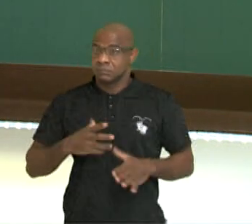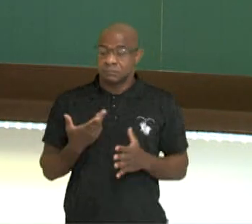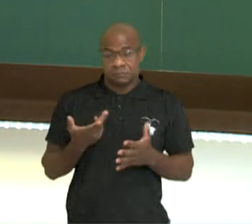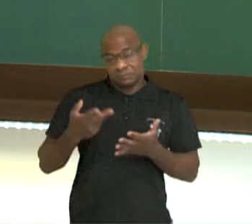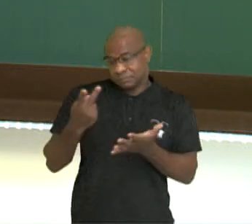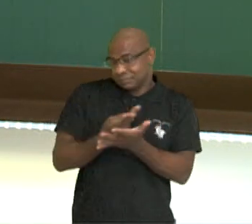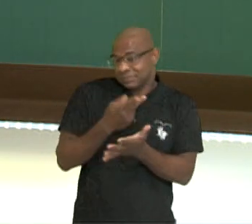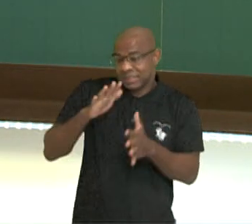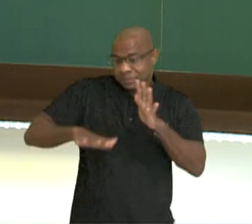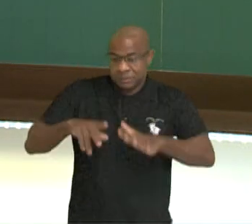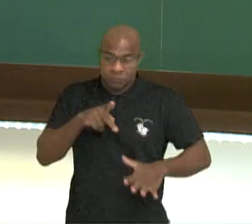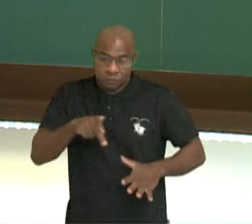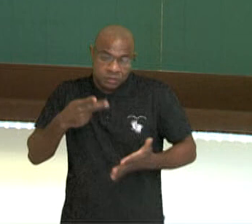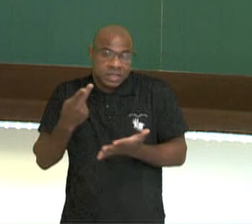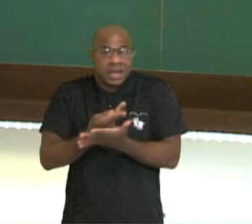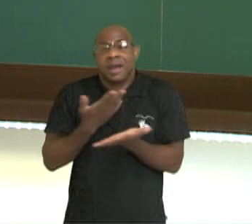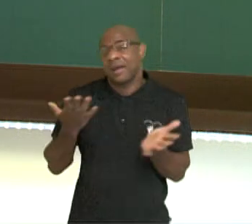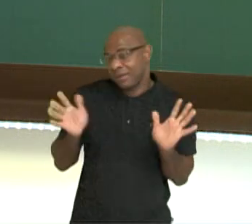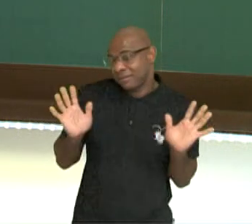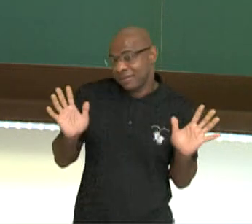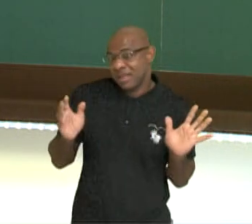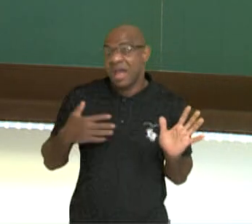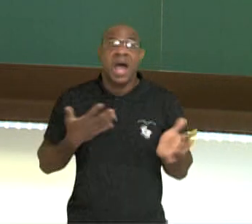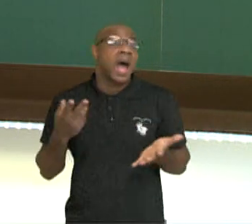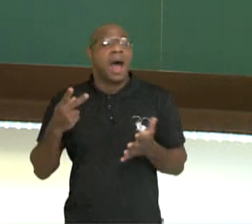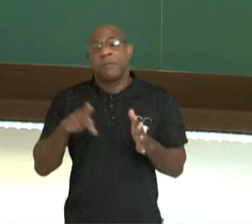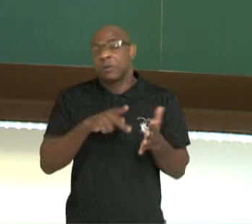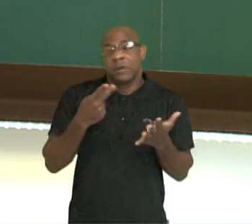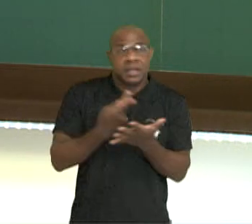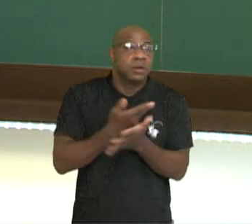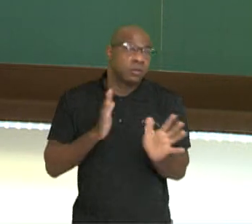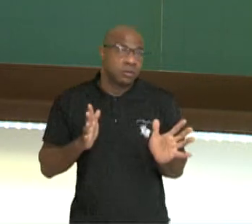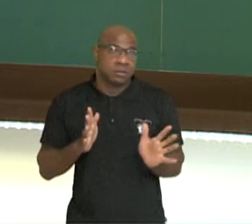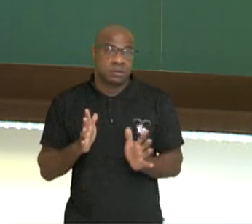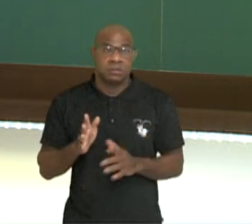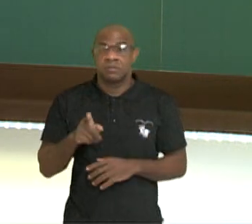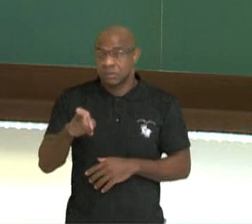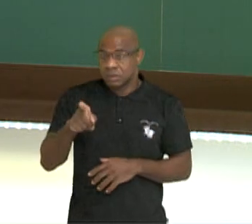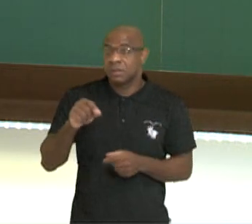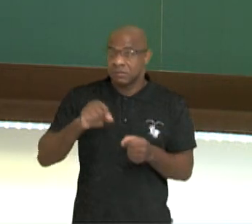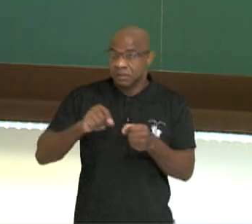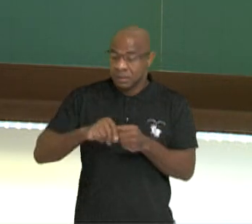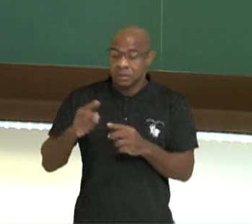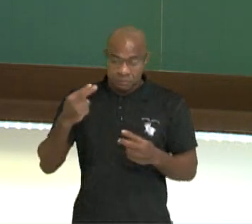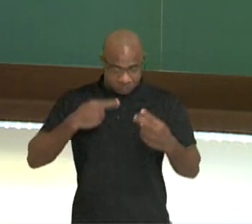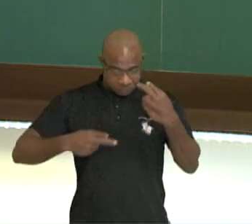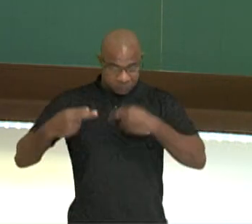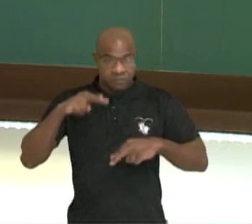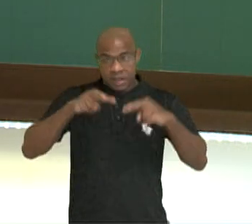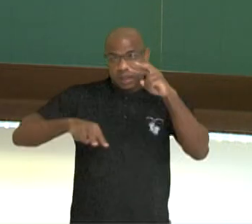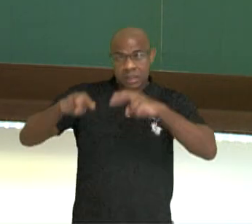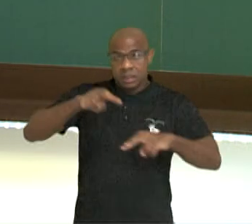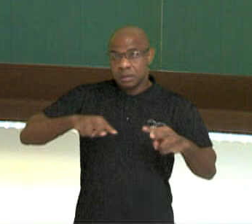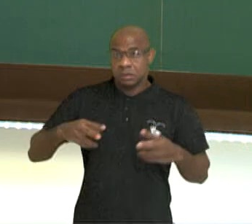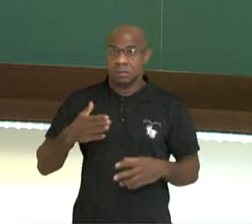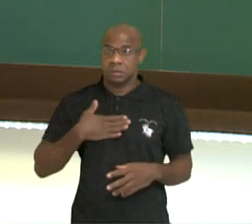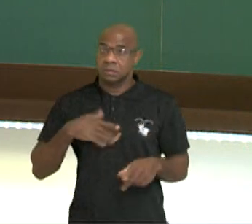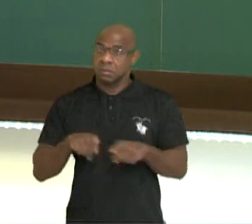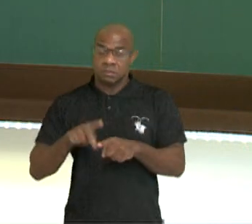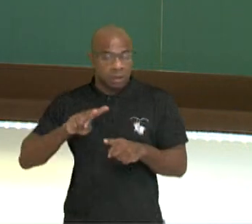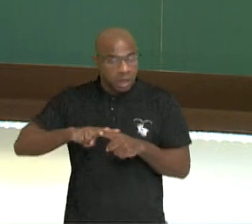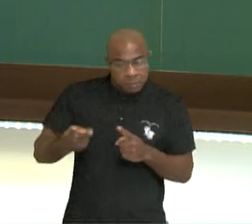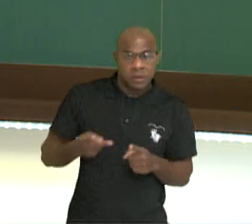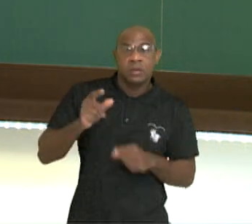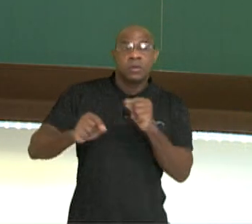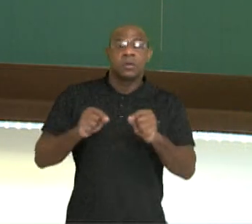errado, você pode dizer, a professora errou. Sim, você está fazendo uma avaliação minha e automaticamente faz